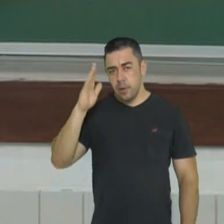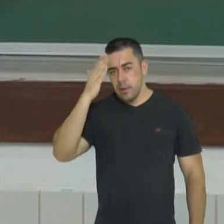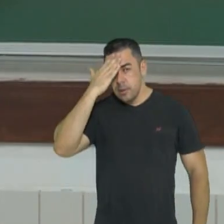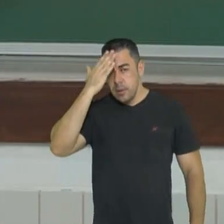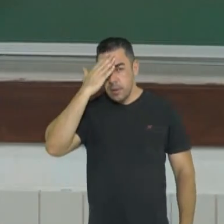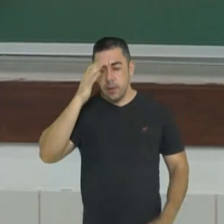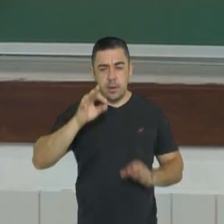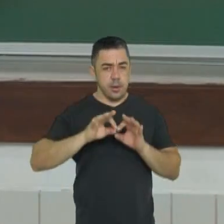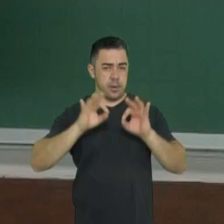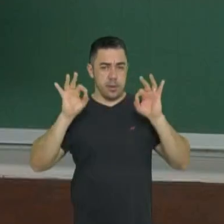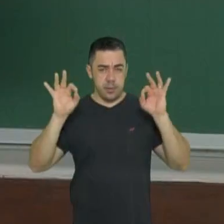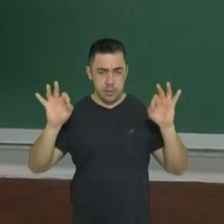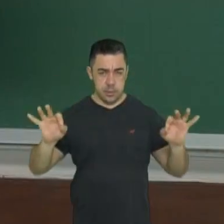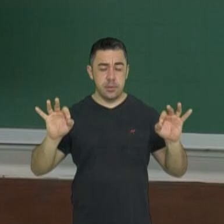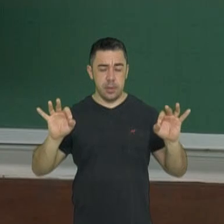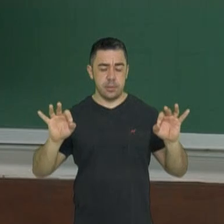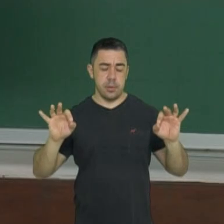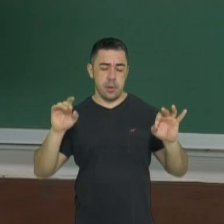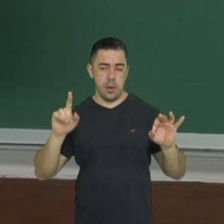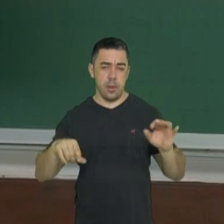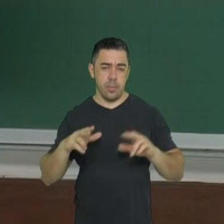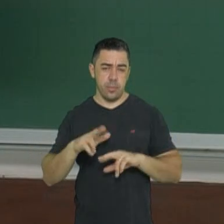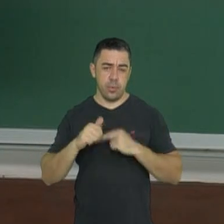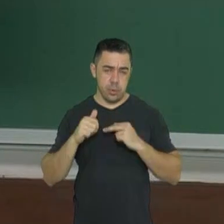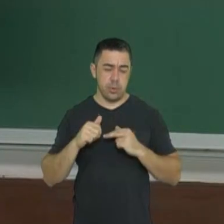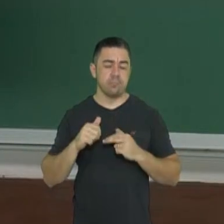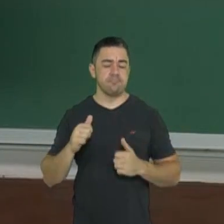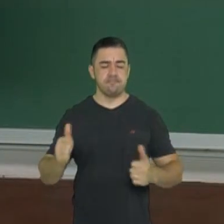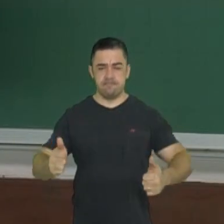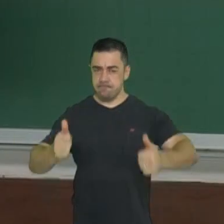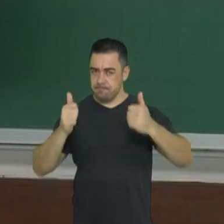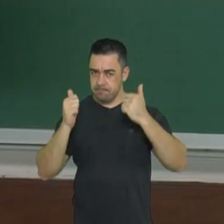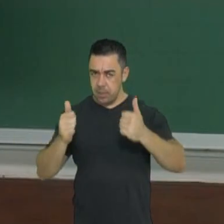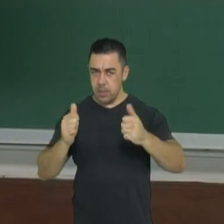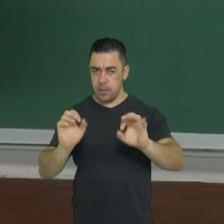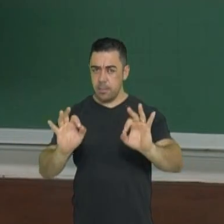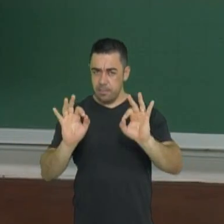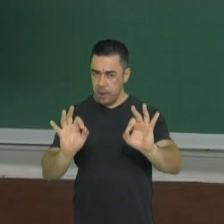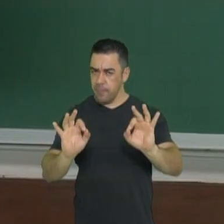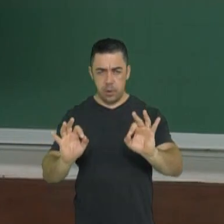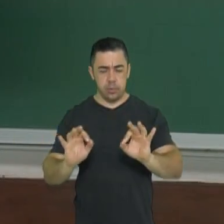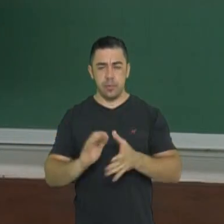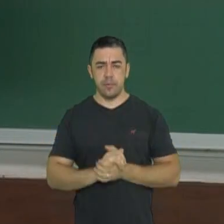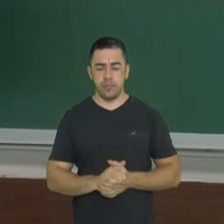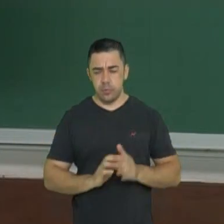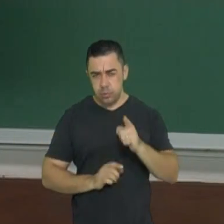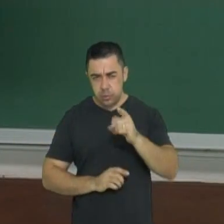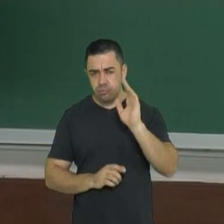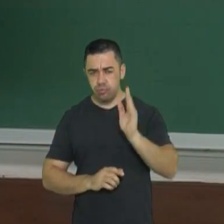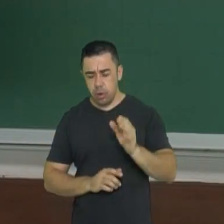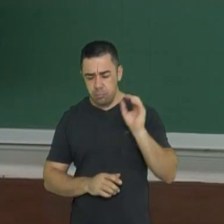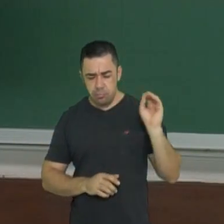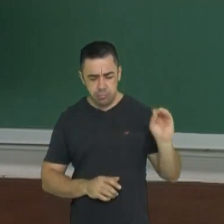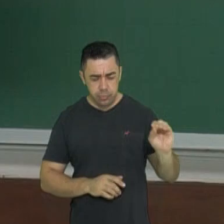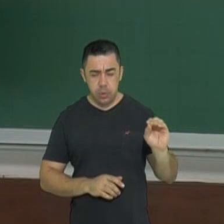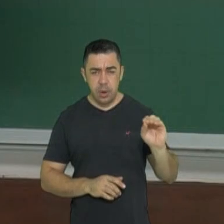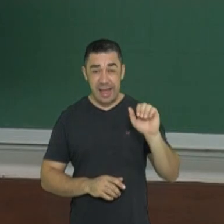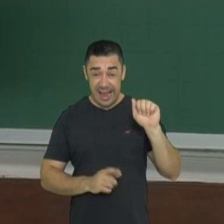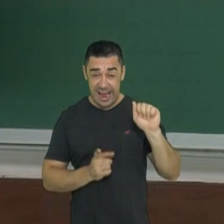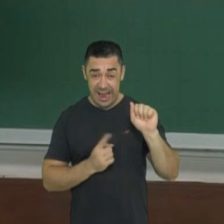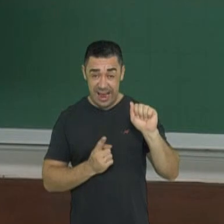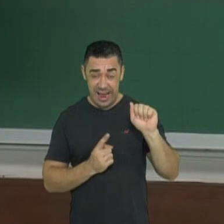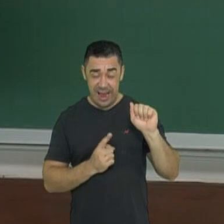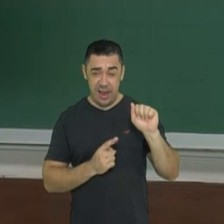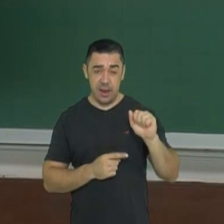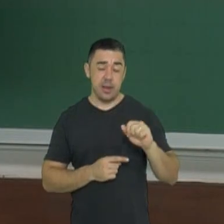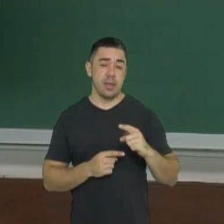já fez o módulo muito bem se você já colocou que a distância do avião